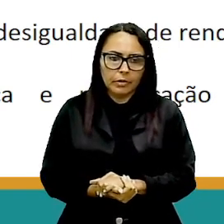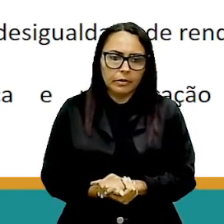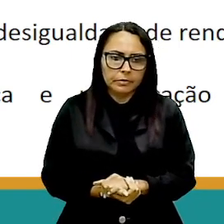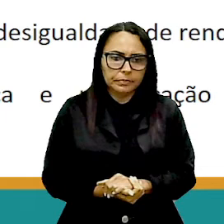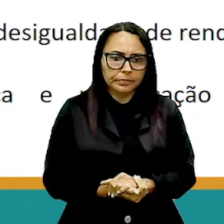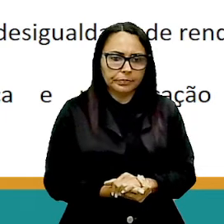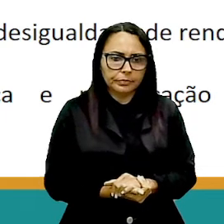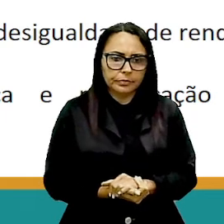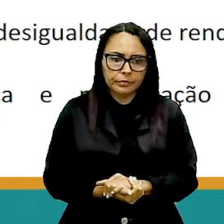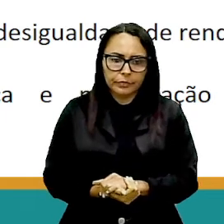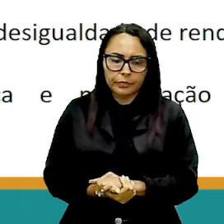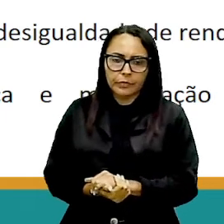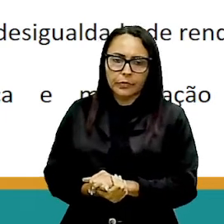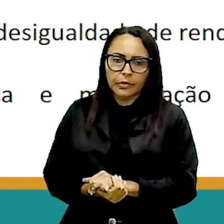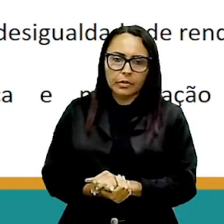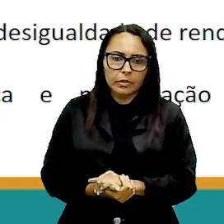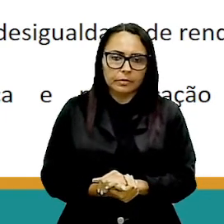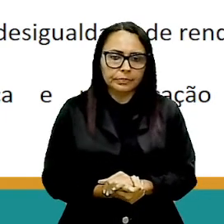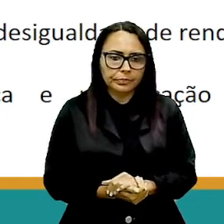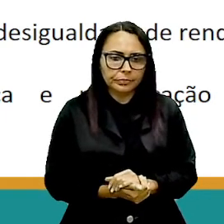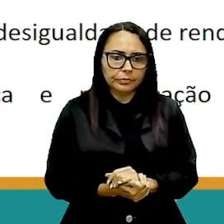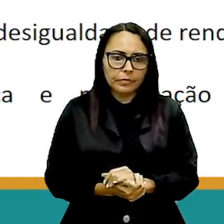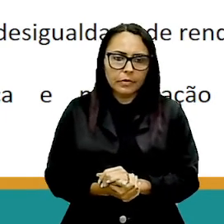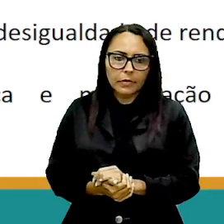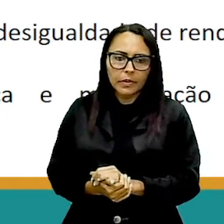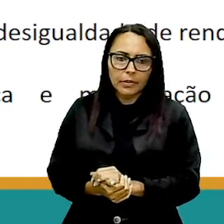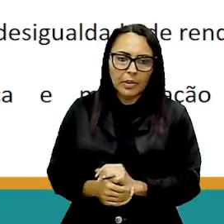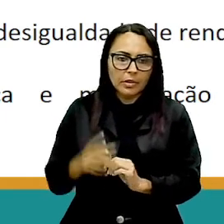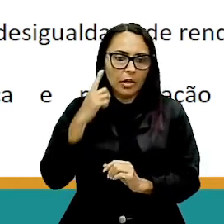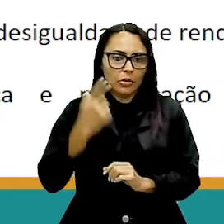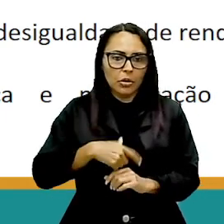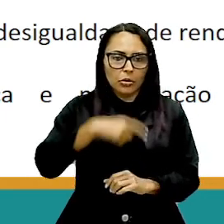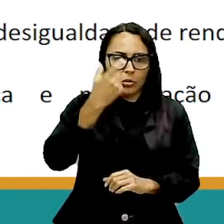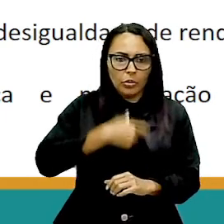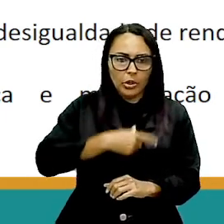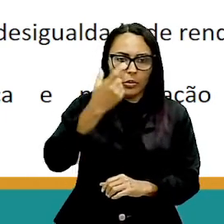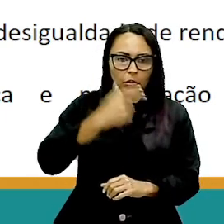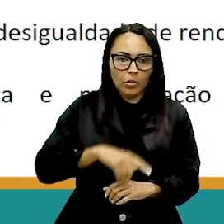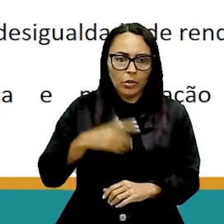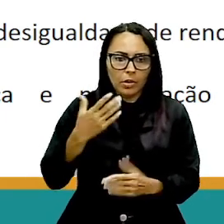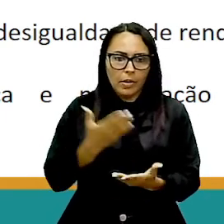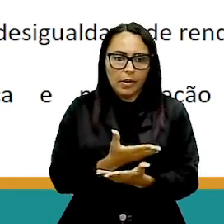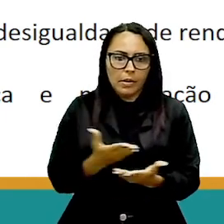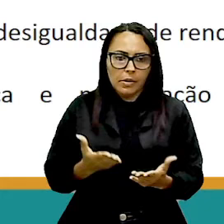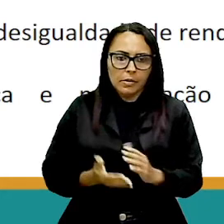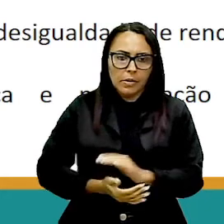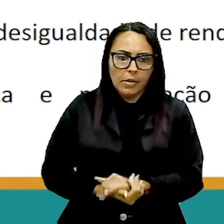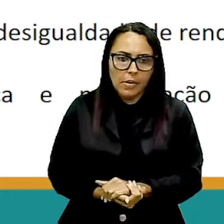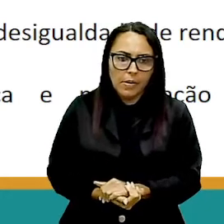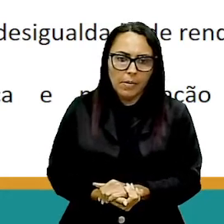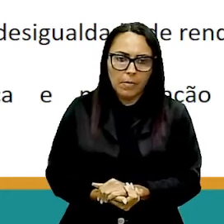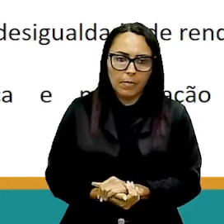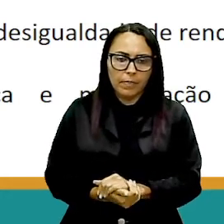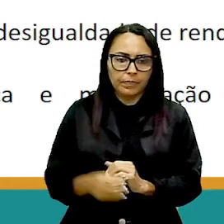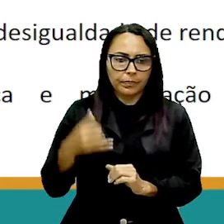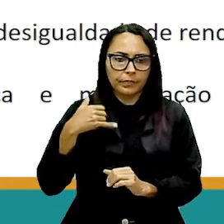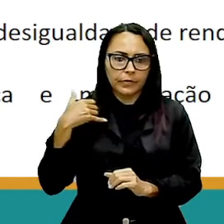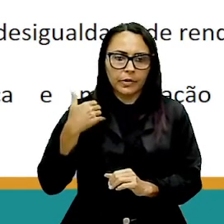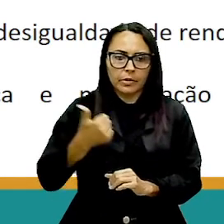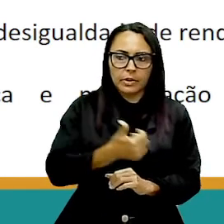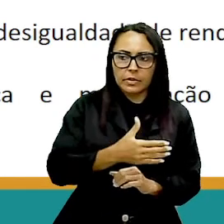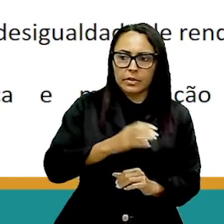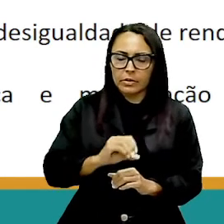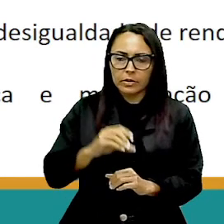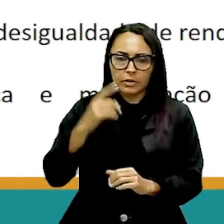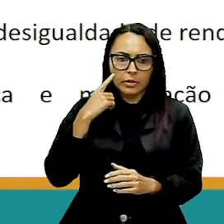bem, vocês podem ver aí a imagem, ela diz o seguinte: essa sou eu, o primeiro quadradinho, essa sou eu com 10 anos